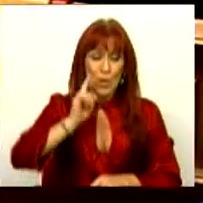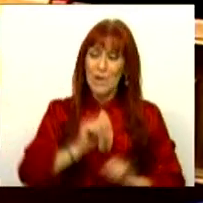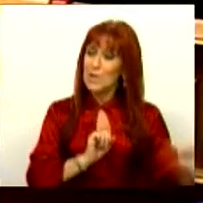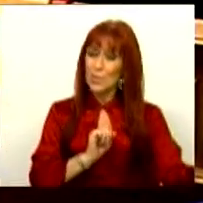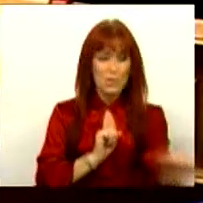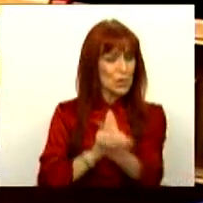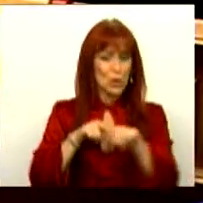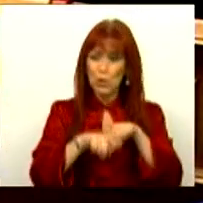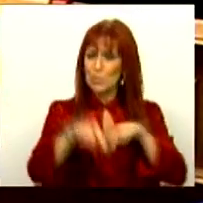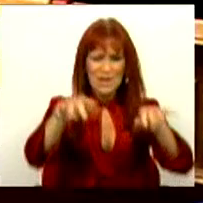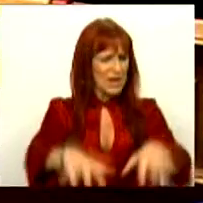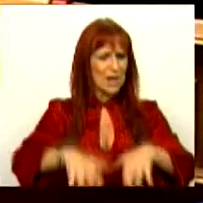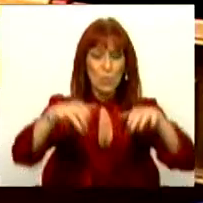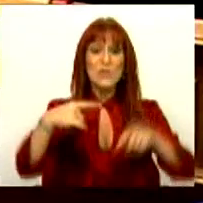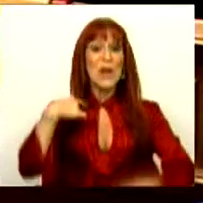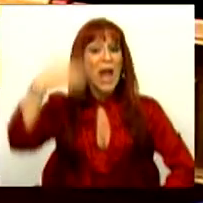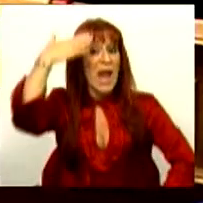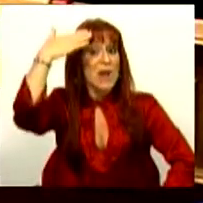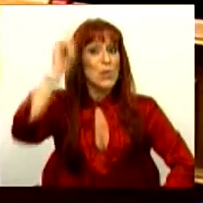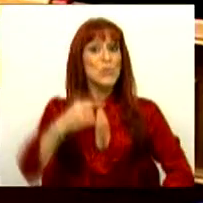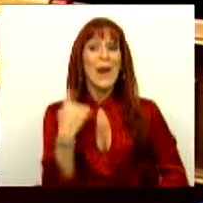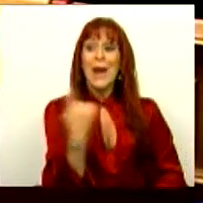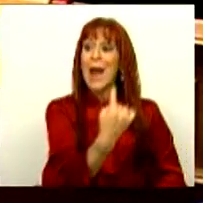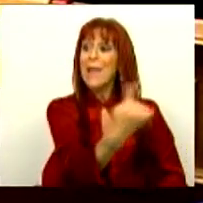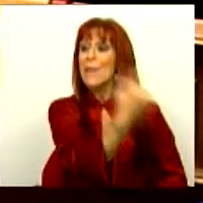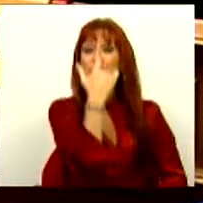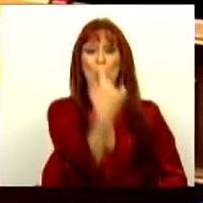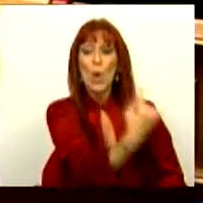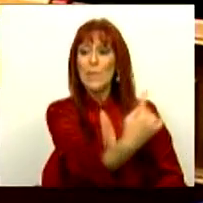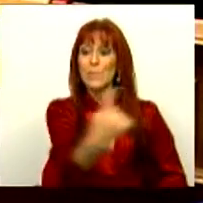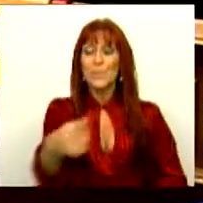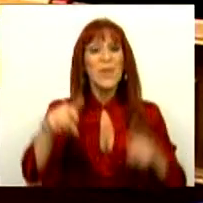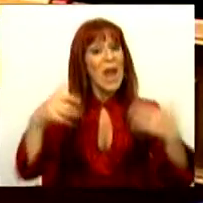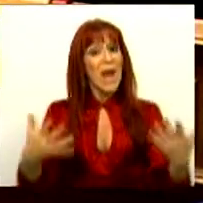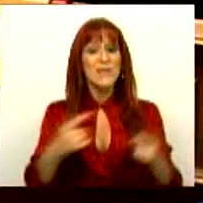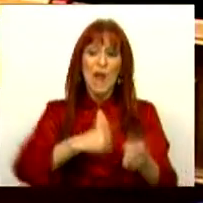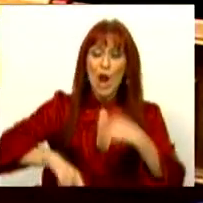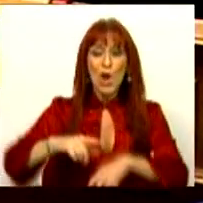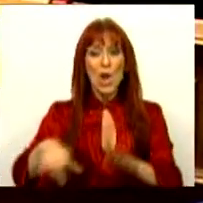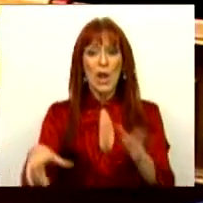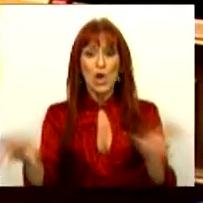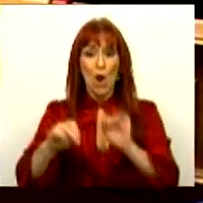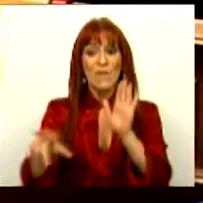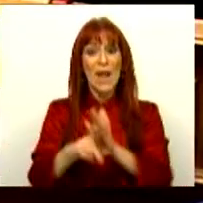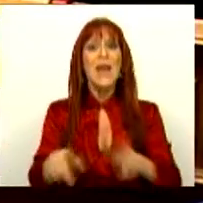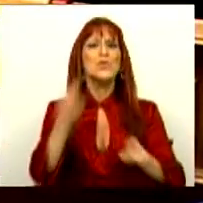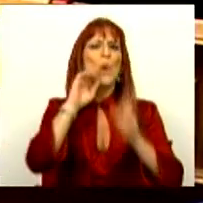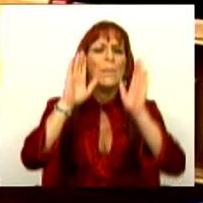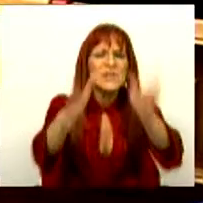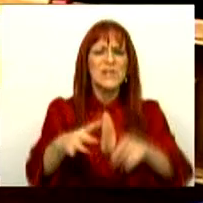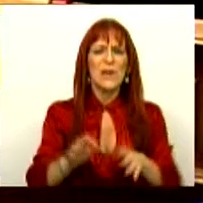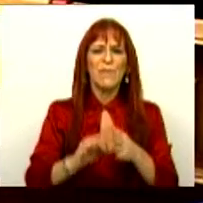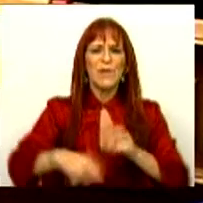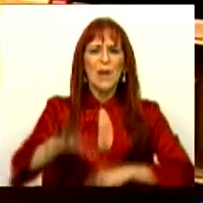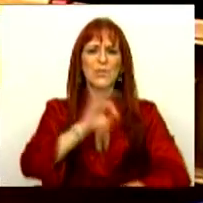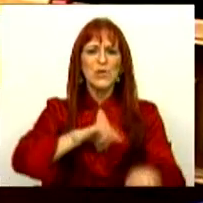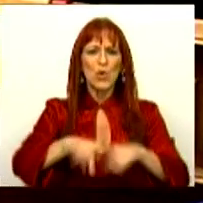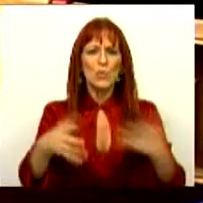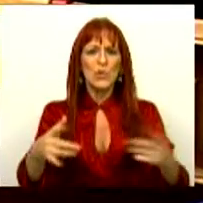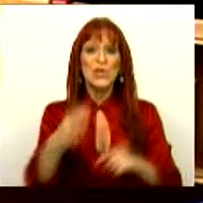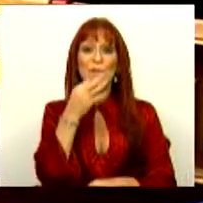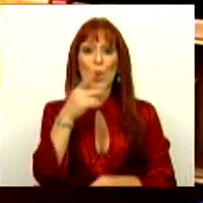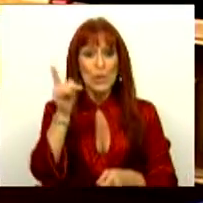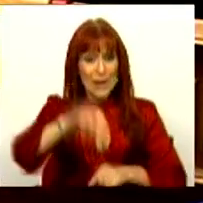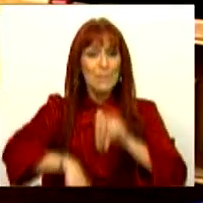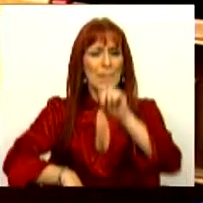nenhum dos deputados nesta Câmara. Esse juízo é de cada pessoa individualmente e é isso que a nova lei tem que assegurar. Finalmente, Srs. Deputados, falou